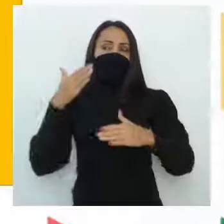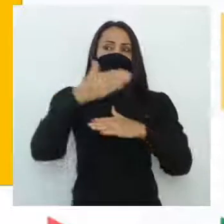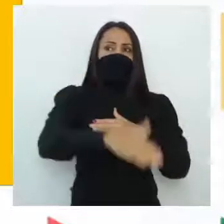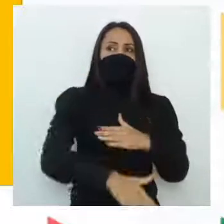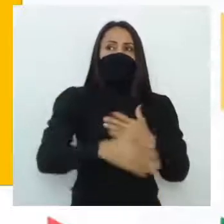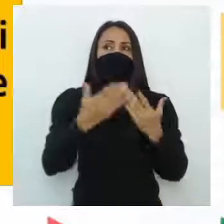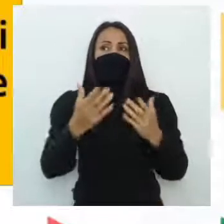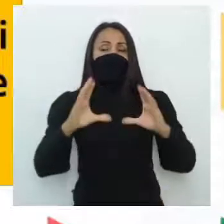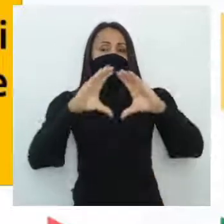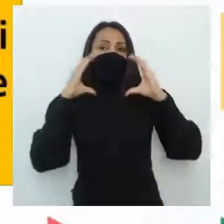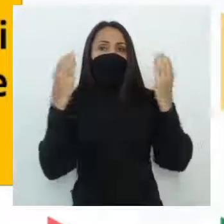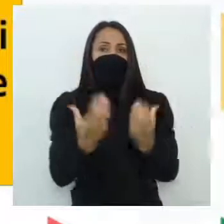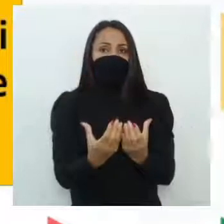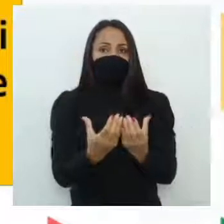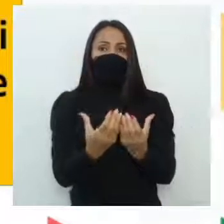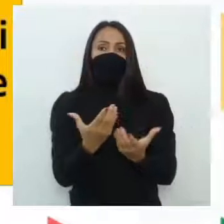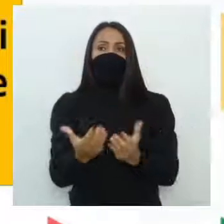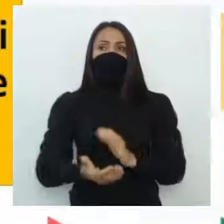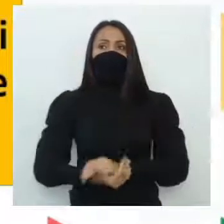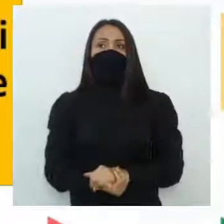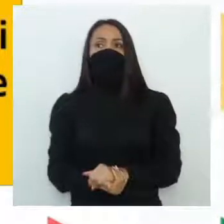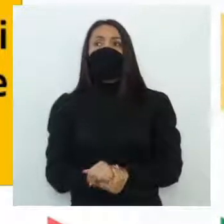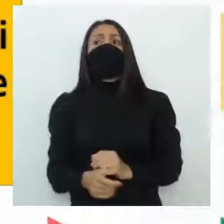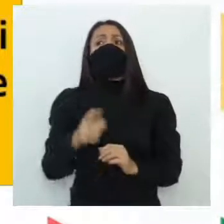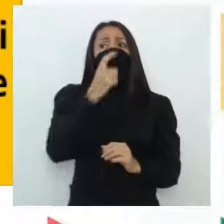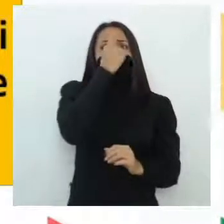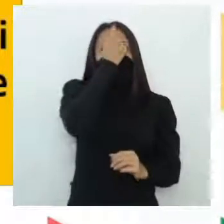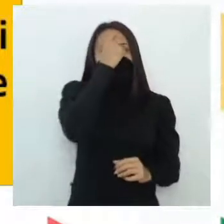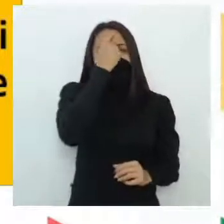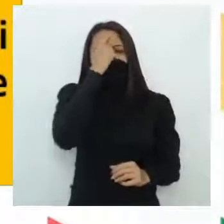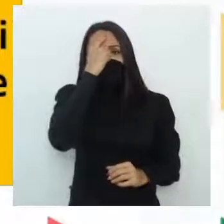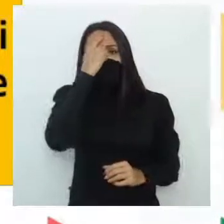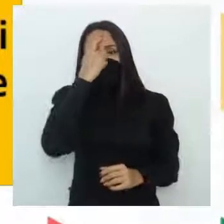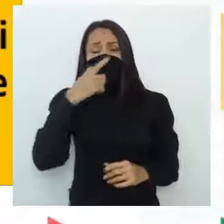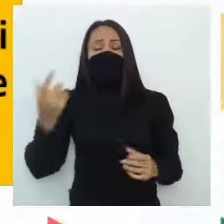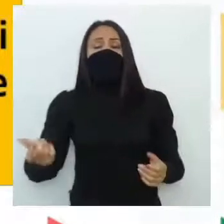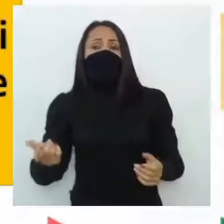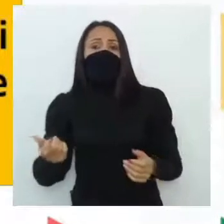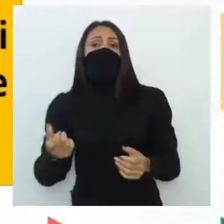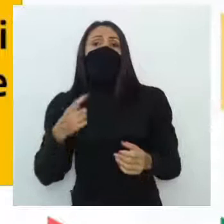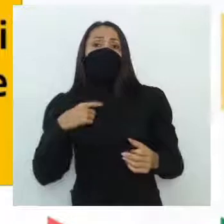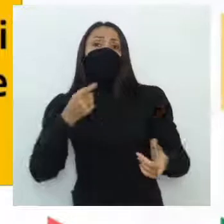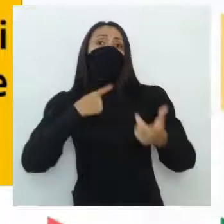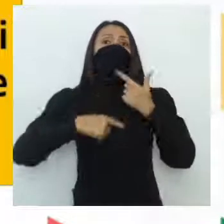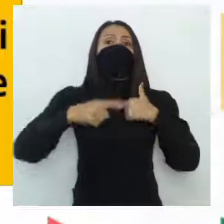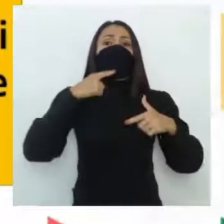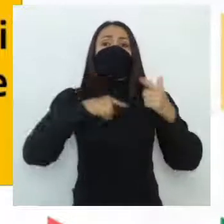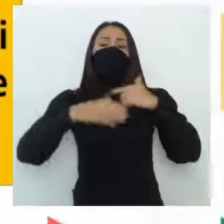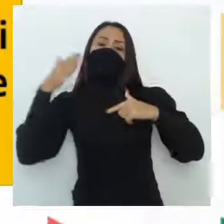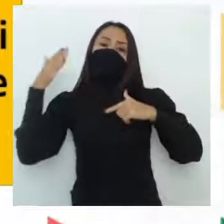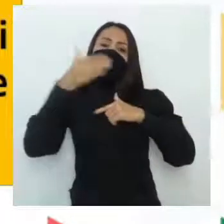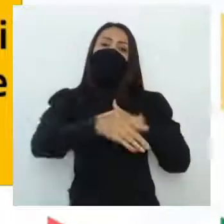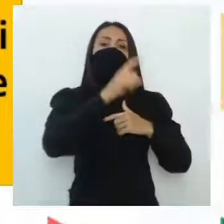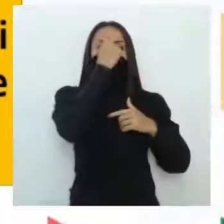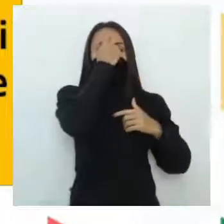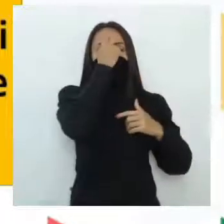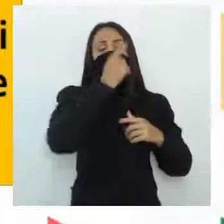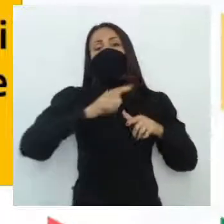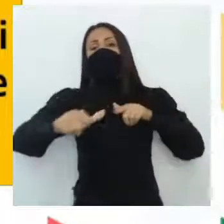de Loreto. E na Índia, o seu sonho era ir para a Índia, onde faria um trabalho